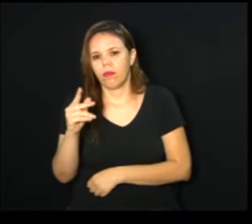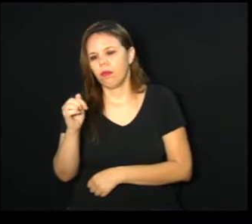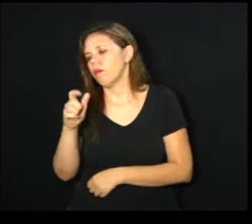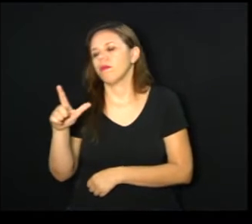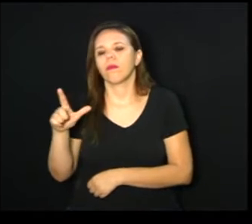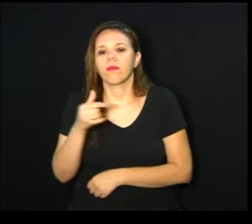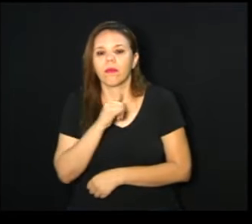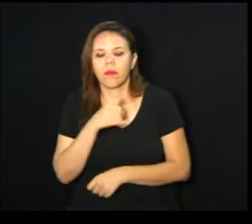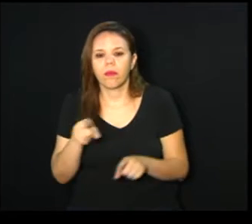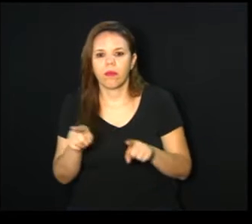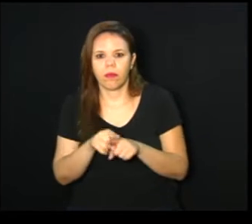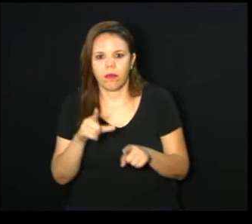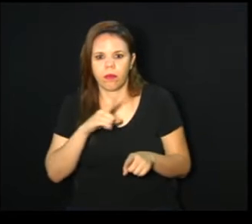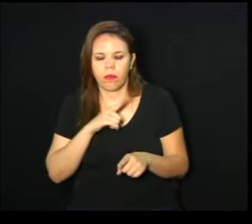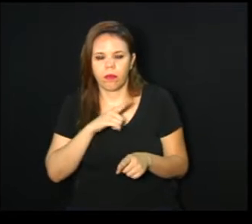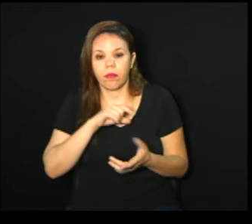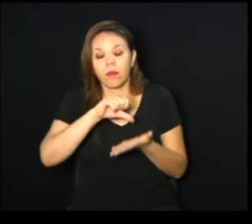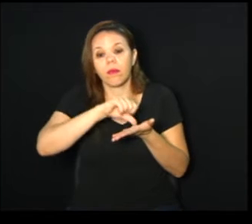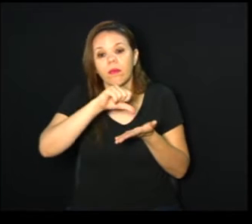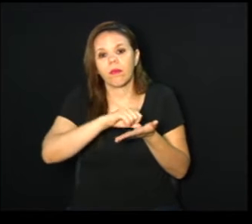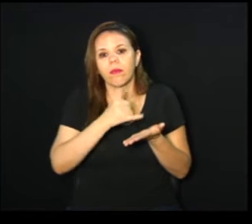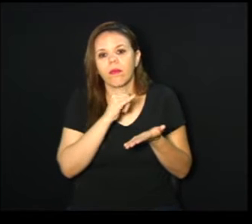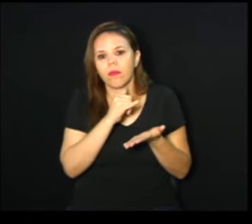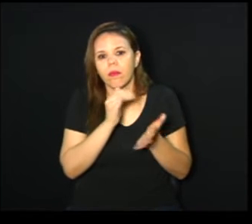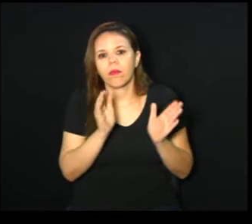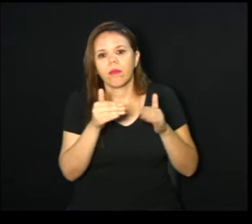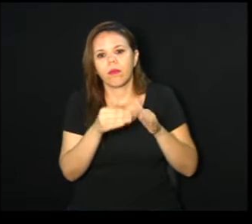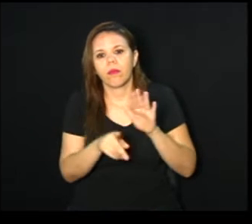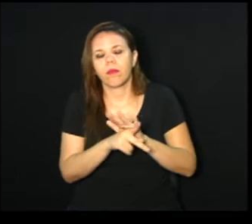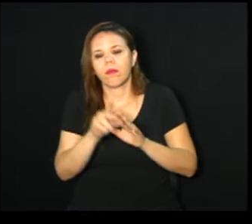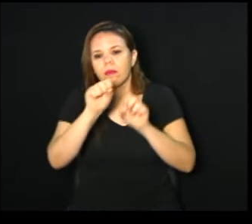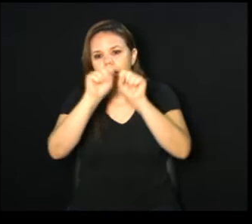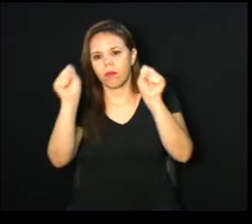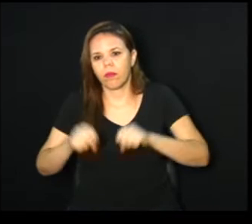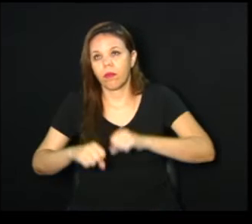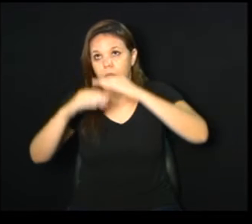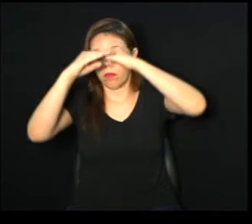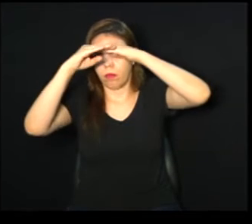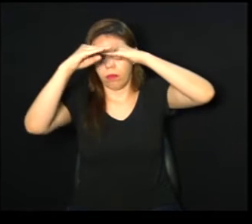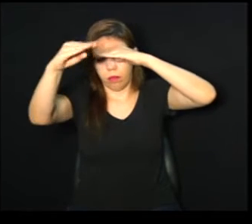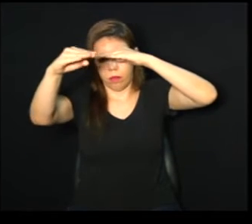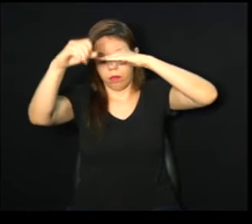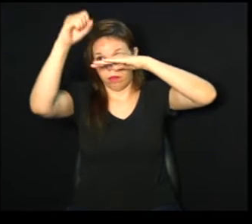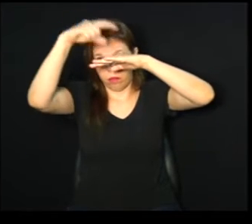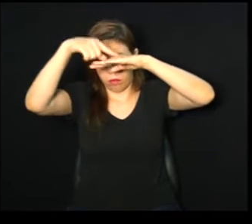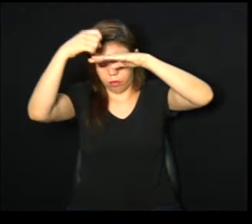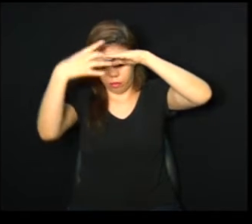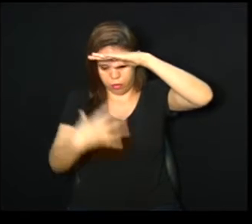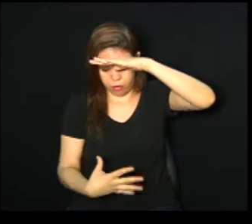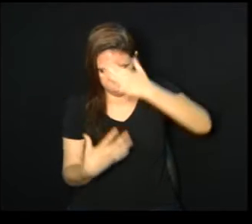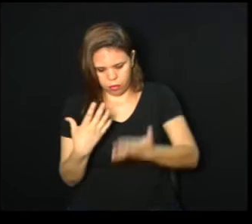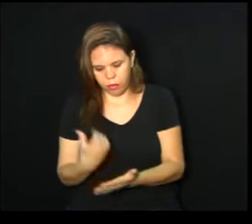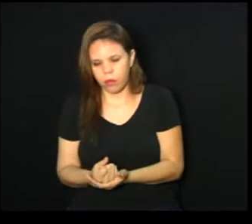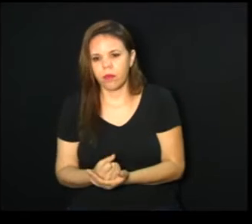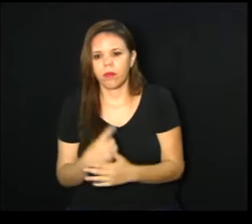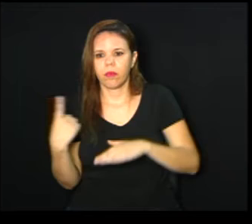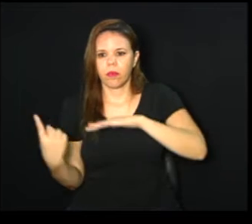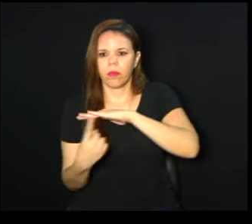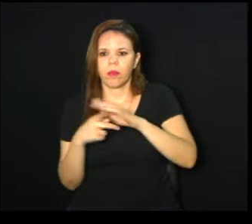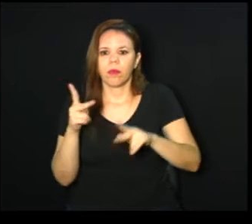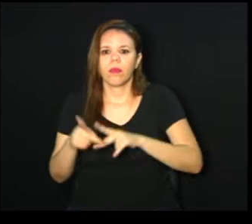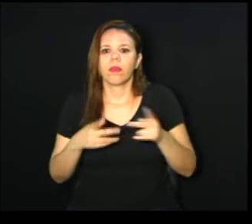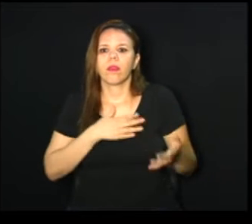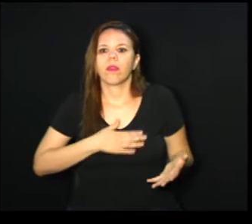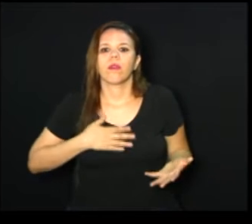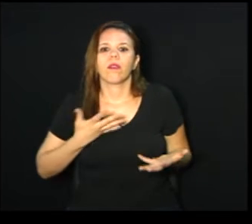usina centralizada, mas a tecnologia do sistema fotovoltaico está se tornando acessível ao consumidor final. Quem não gostaria aqui, acho